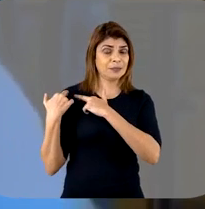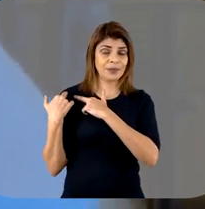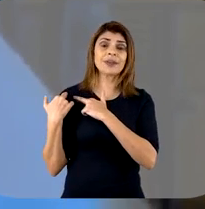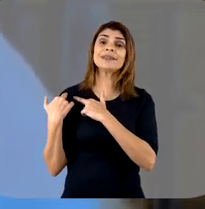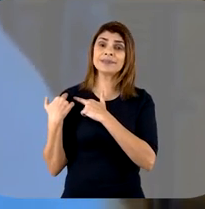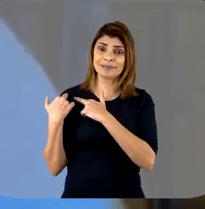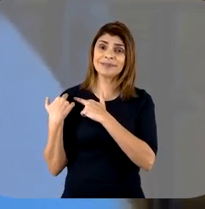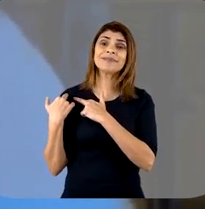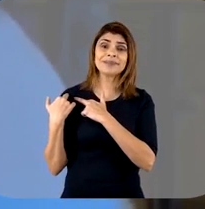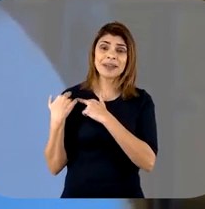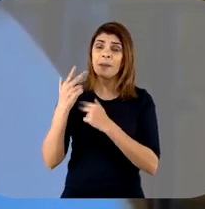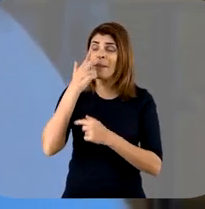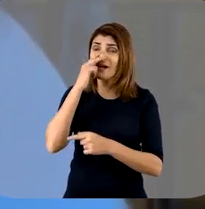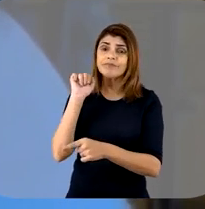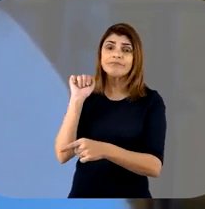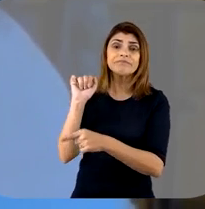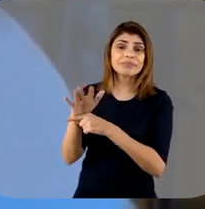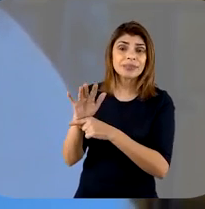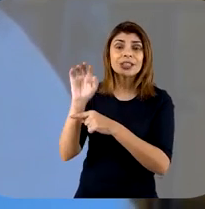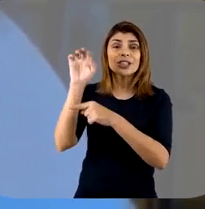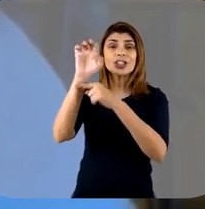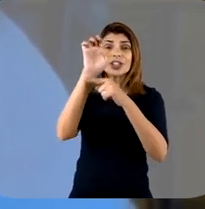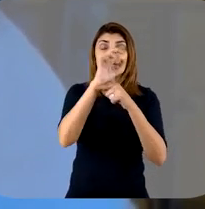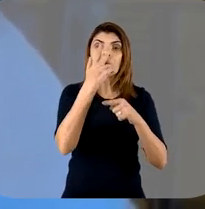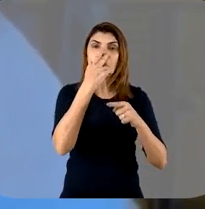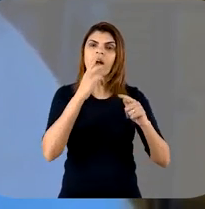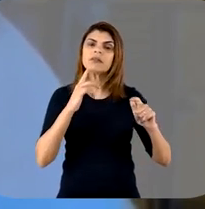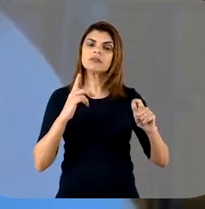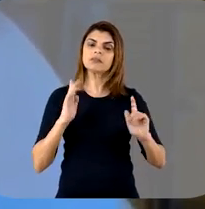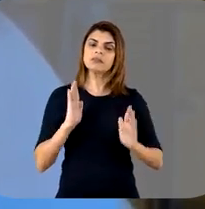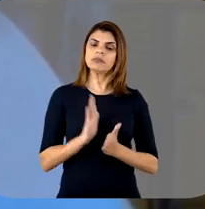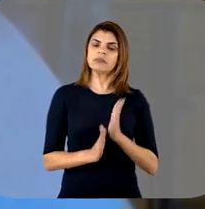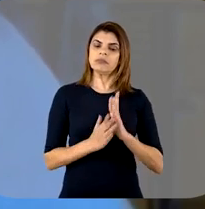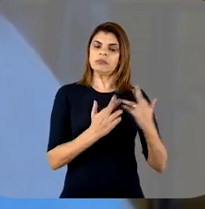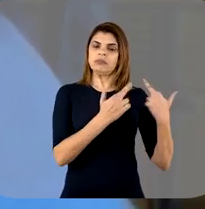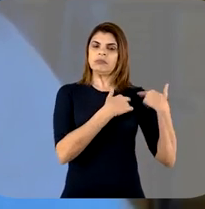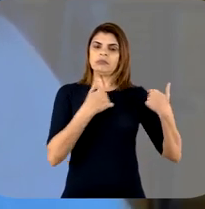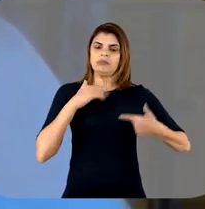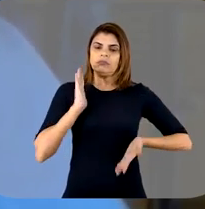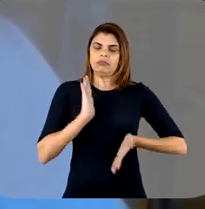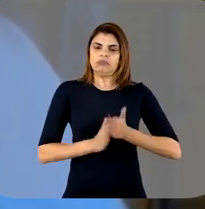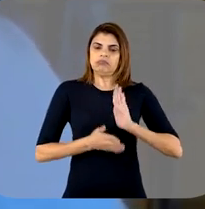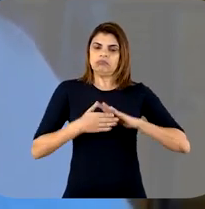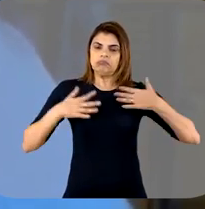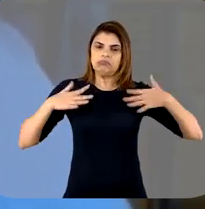né? E alguns estados vêm reduzindo sua participação, né,